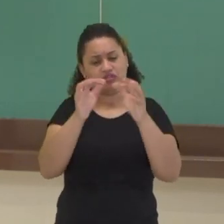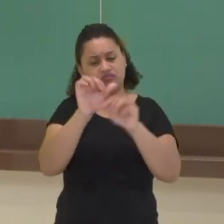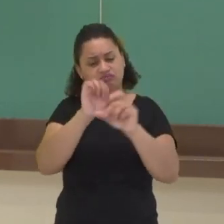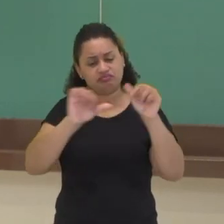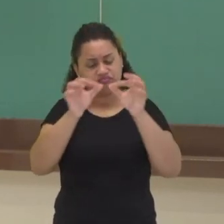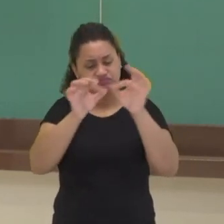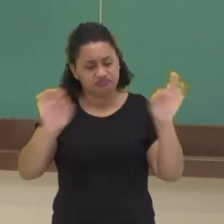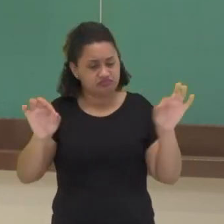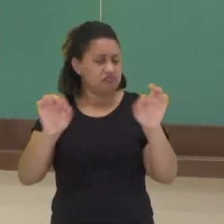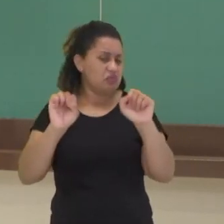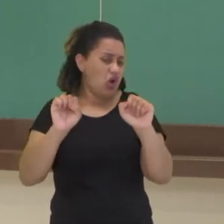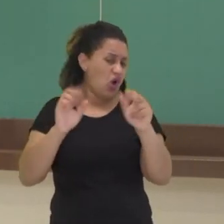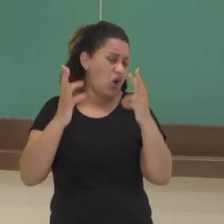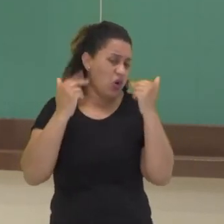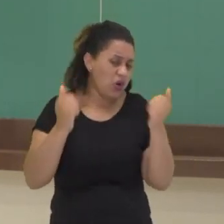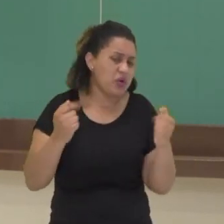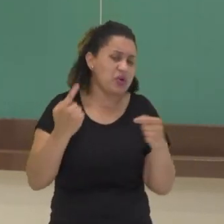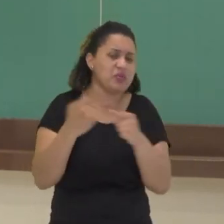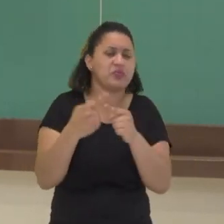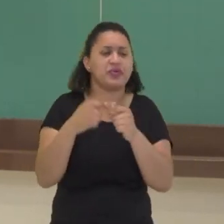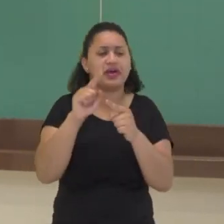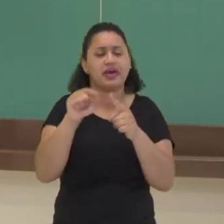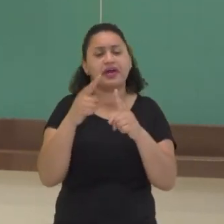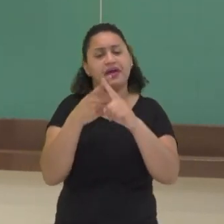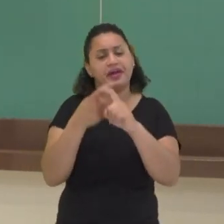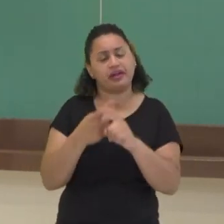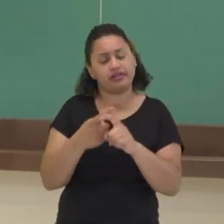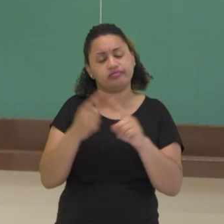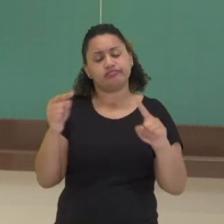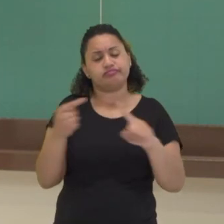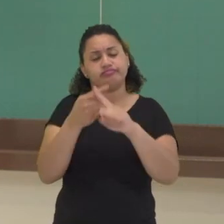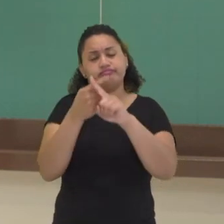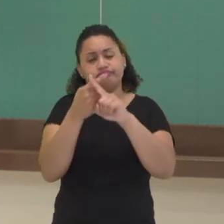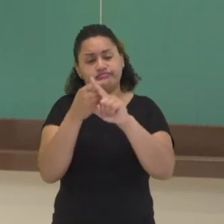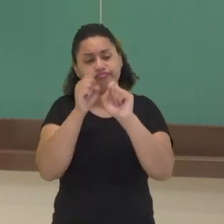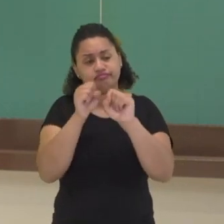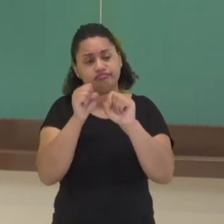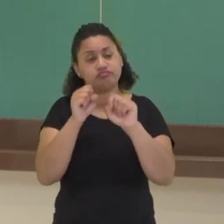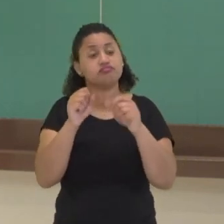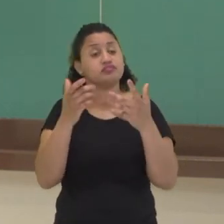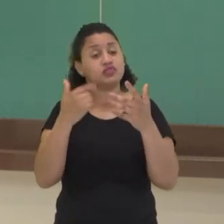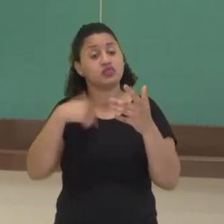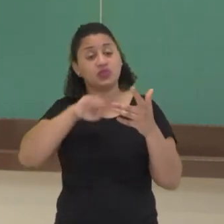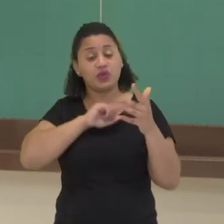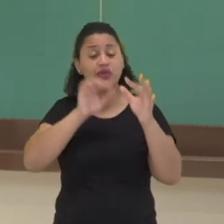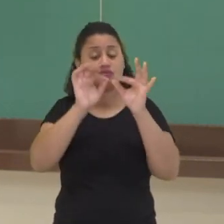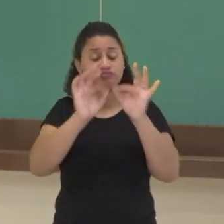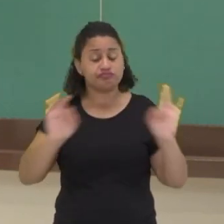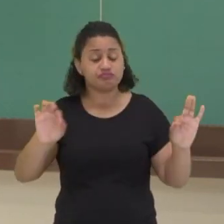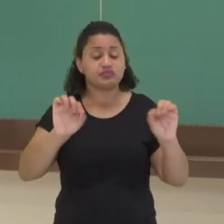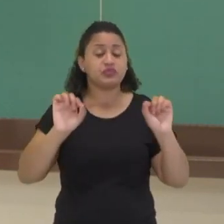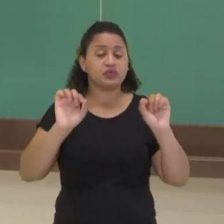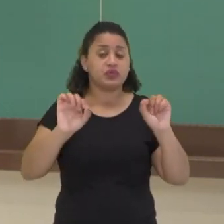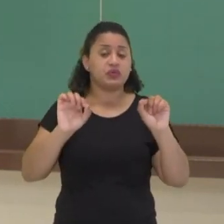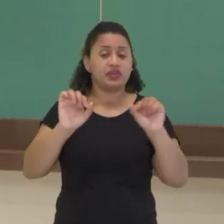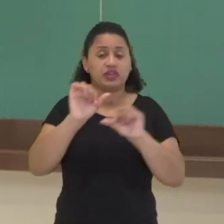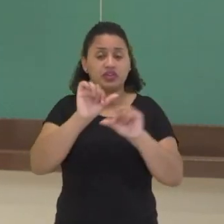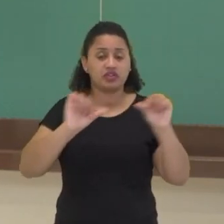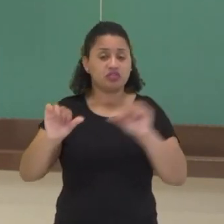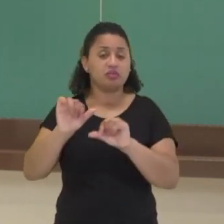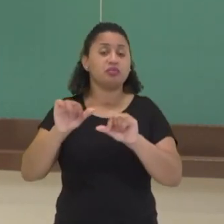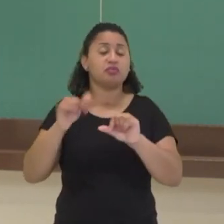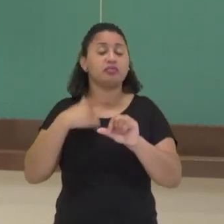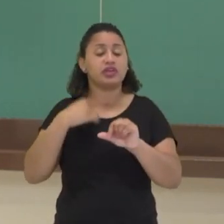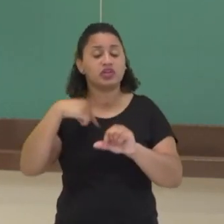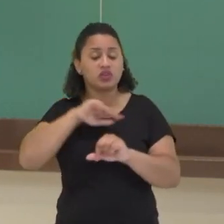normalmente, lembre que é uma multiplicação em cruz. A gente simplifica para que a gente trabalhe com